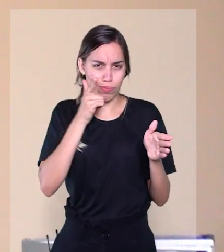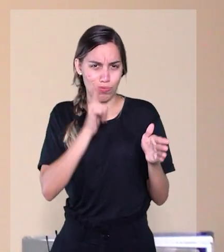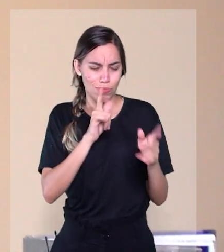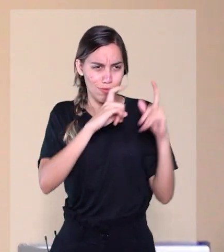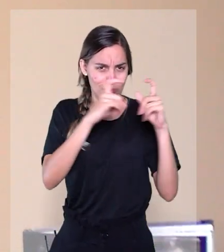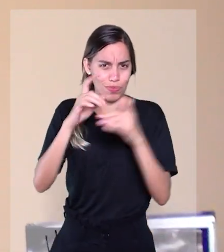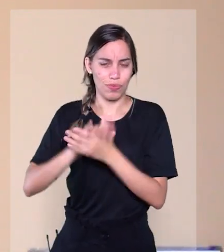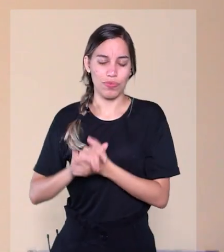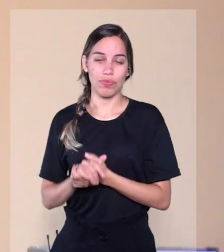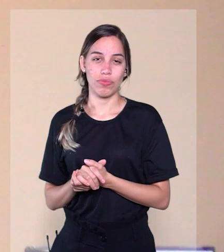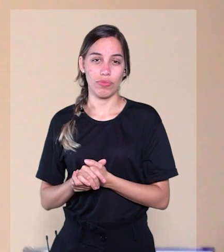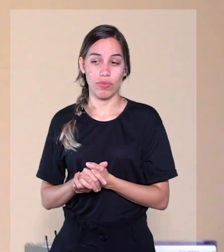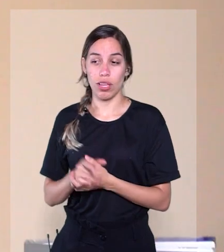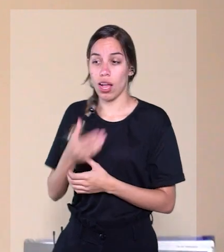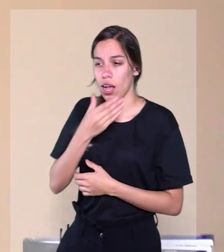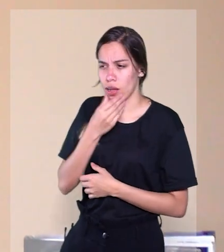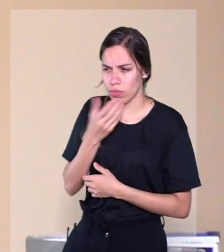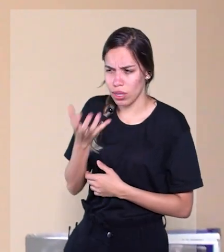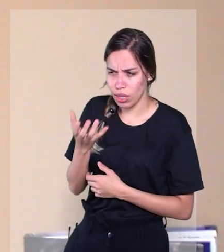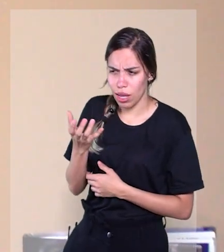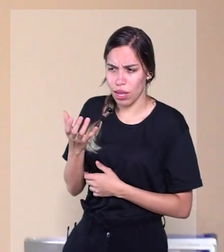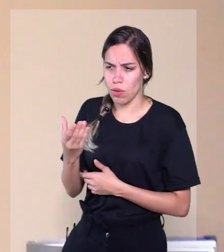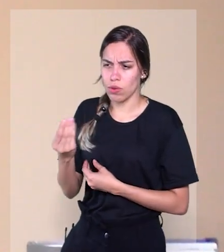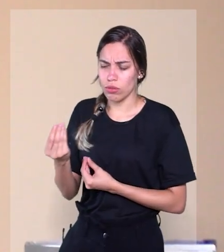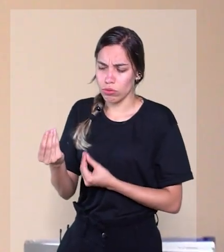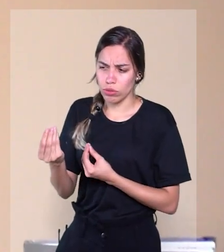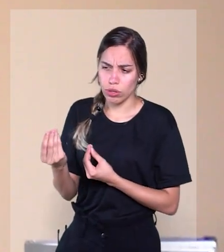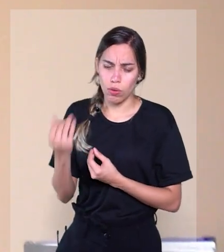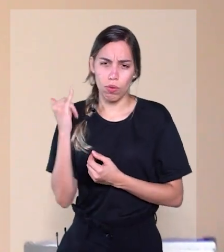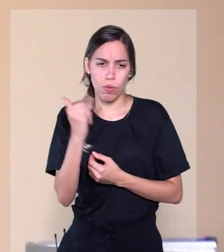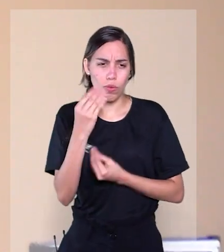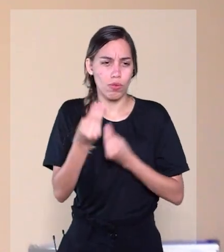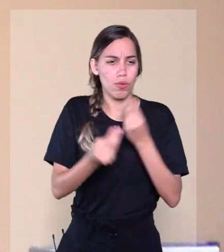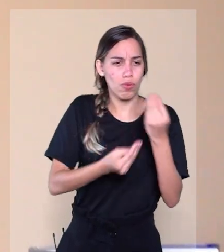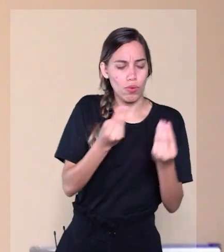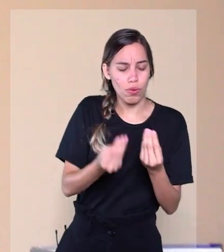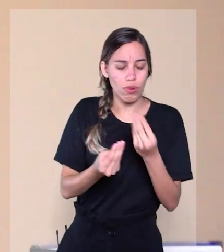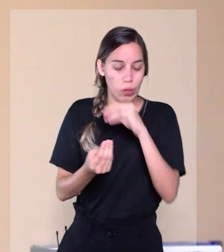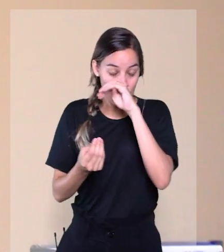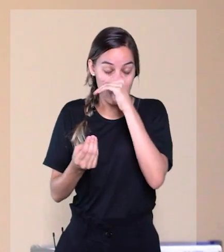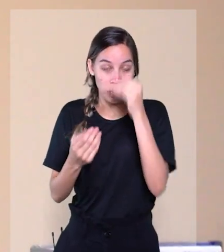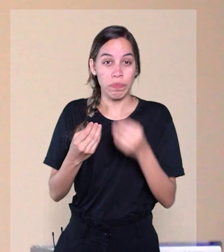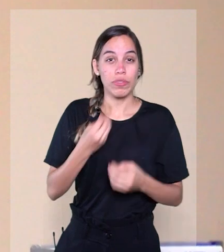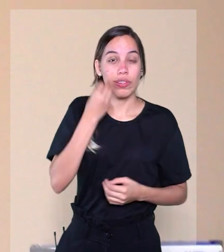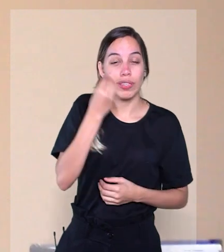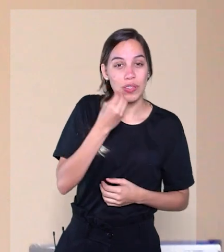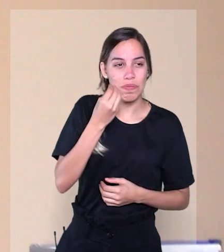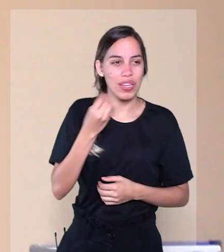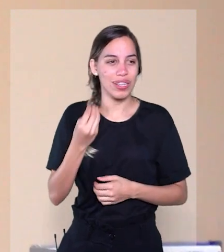o Adriano mencionasse, ou contasse um pouco como foi essa viagem, né? O Homem às Viagens, né? Que foi esse